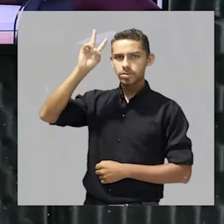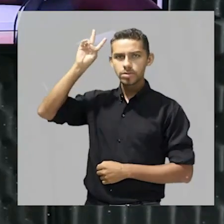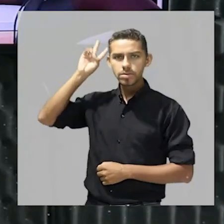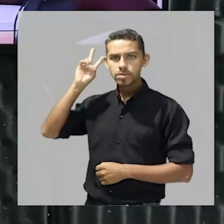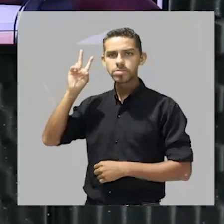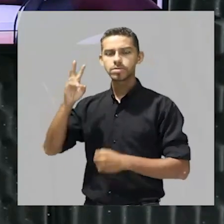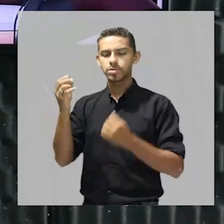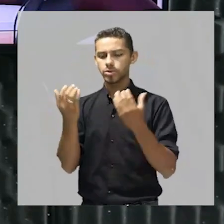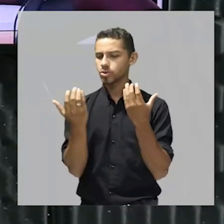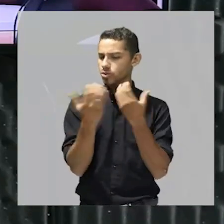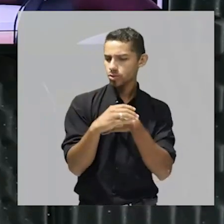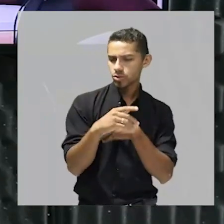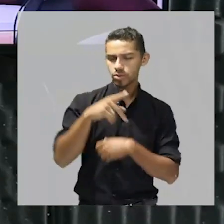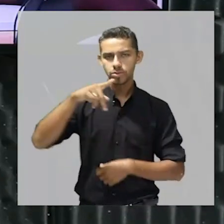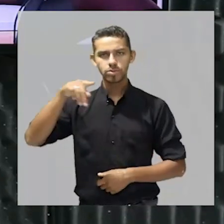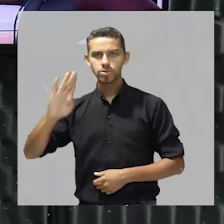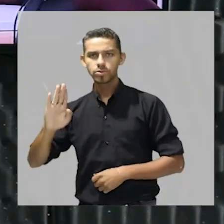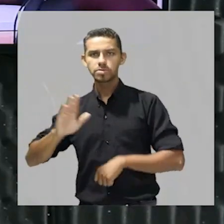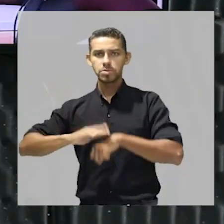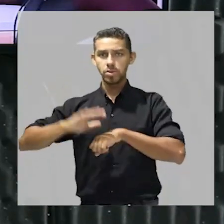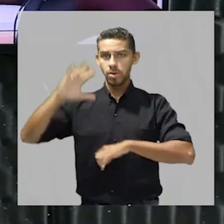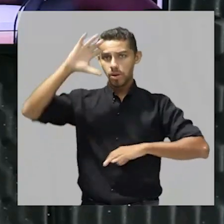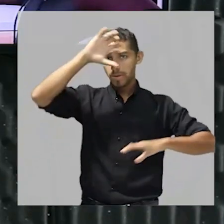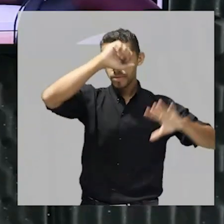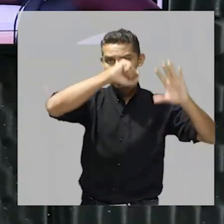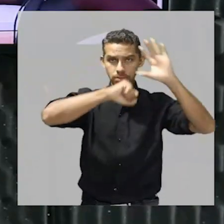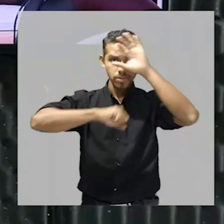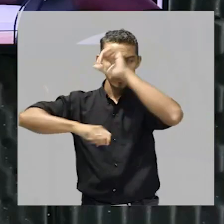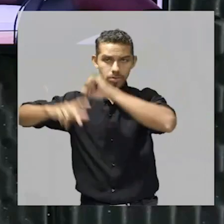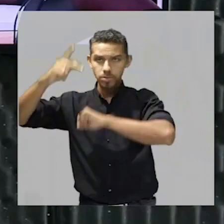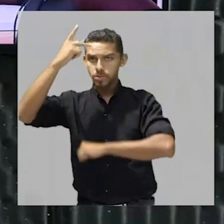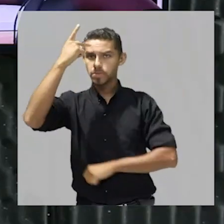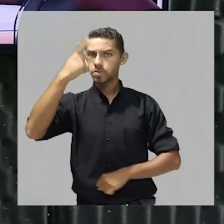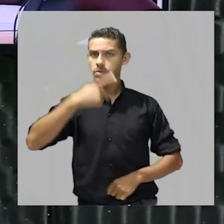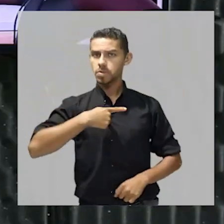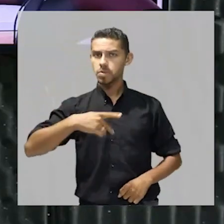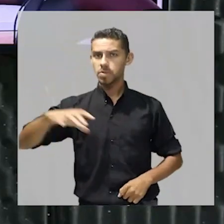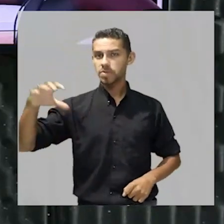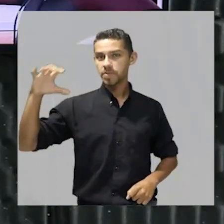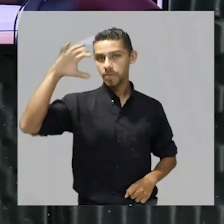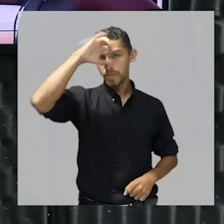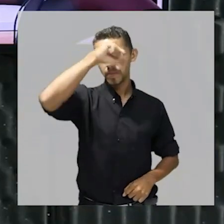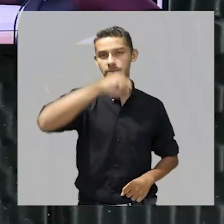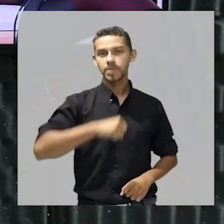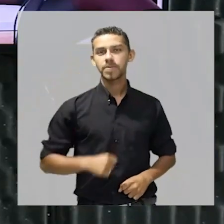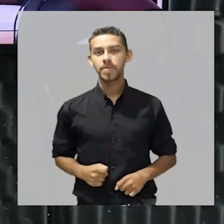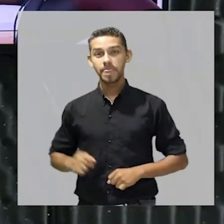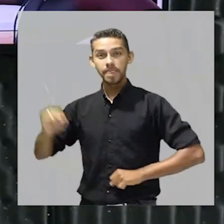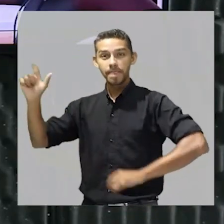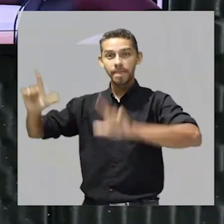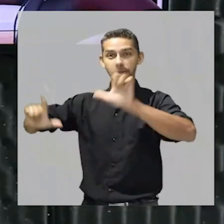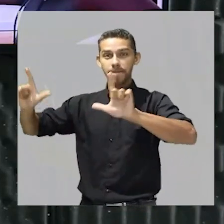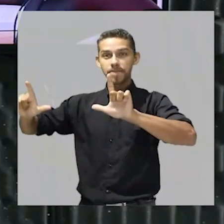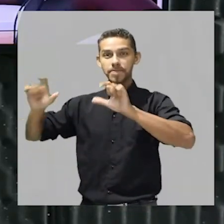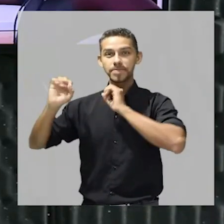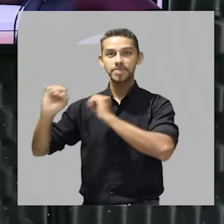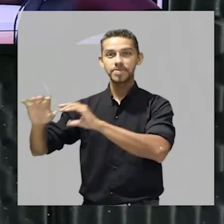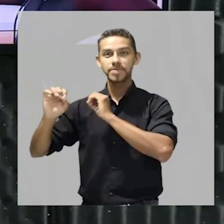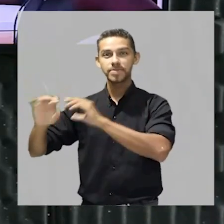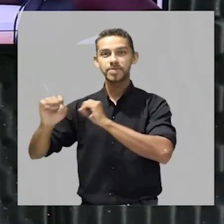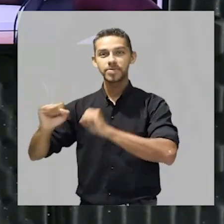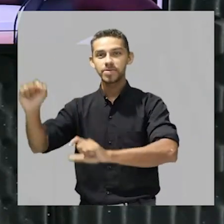um concurso público o seu lugar para aprender é aqui conosco TV educação plataforma